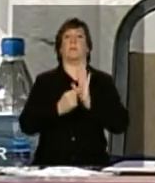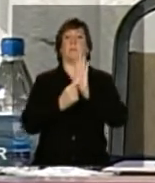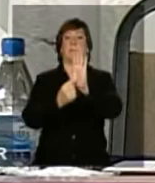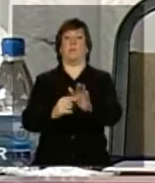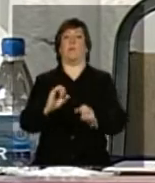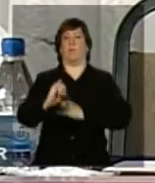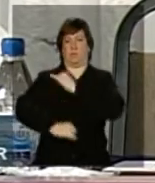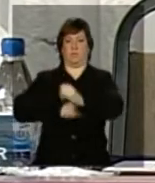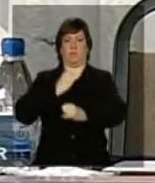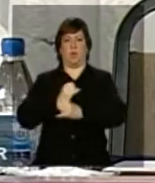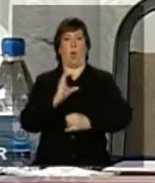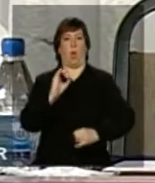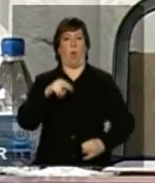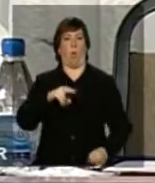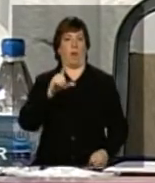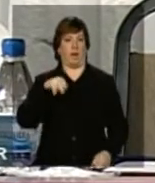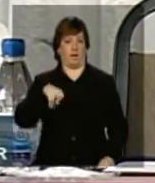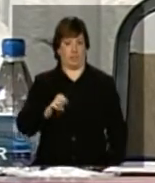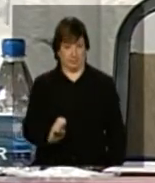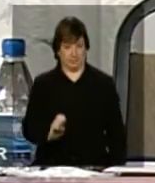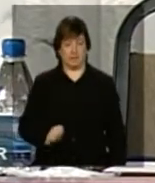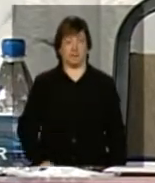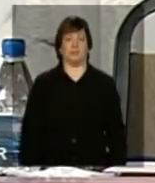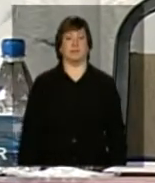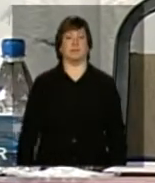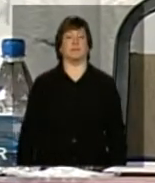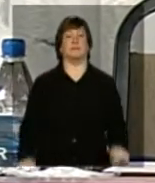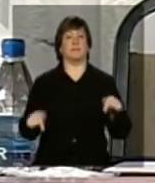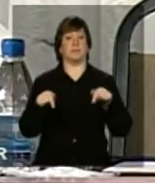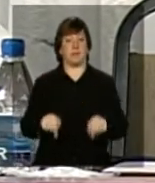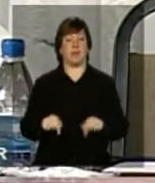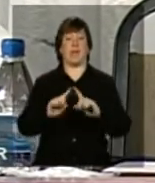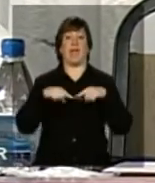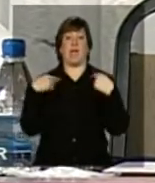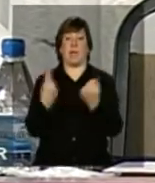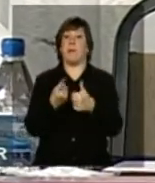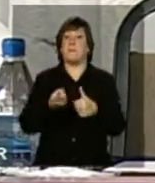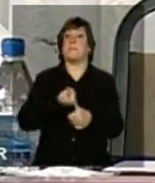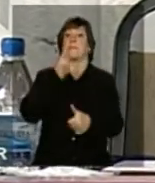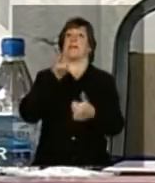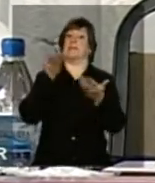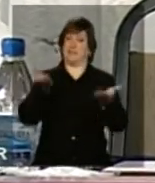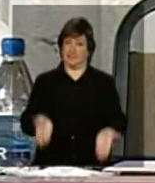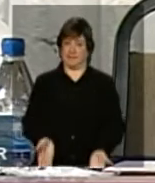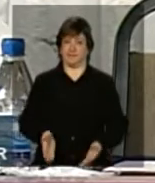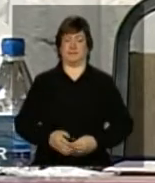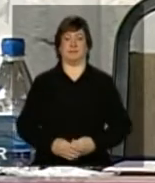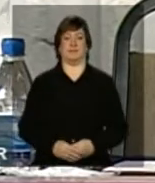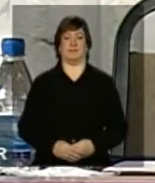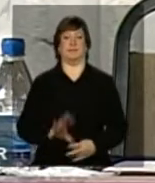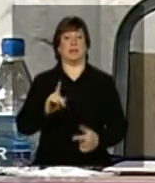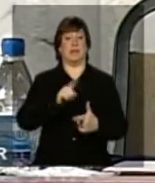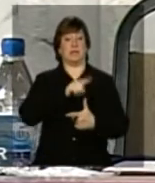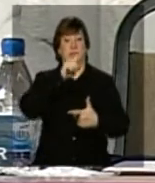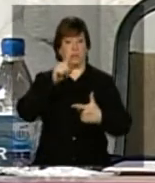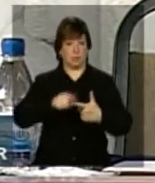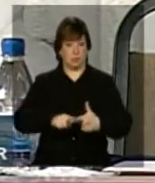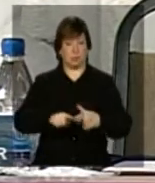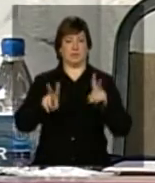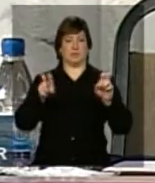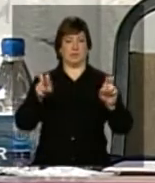online. E esta reunião é a primeira delas. A segunda